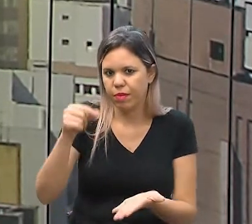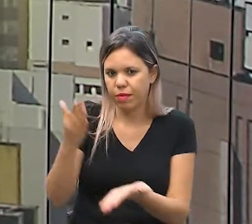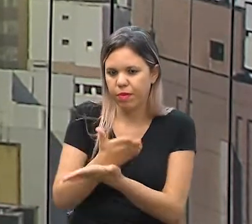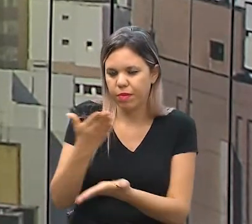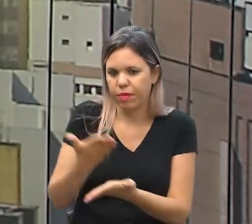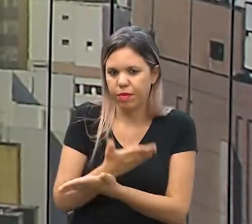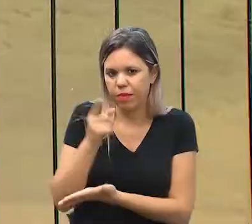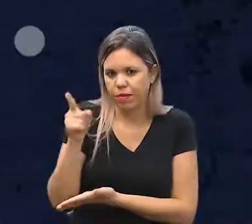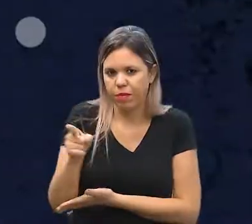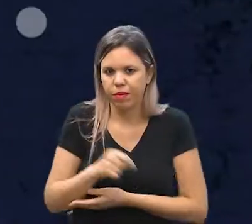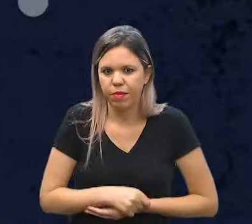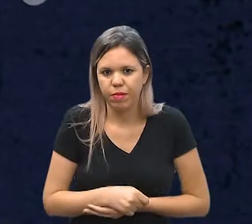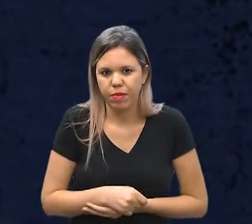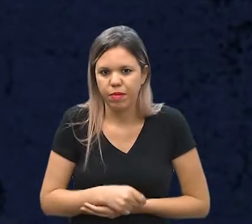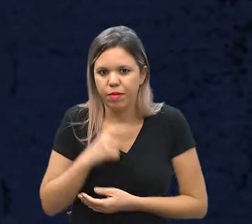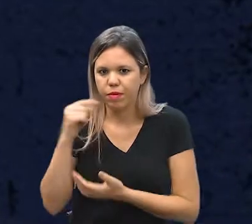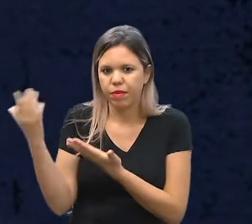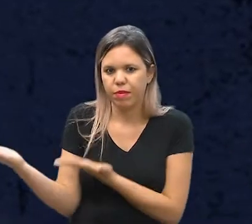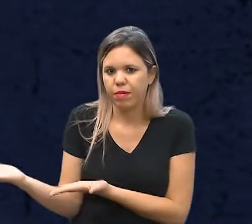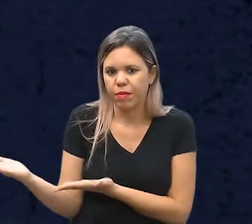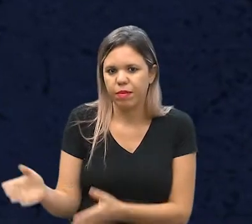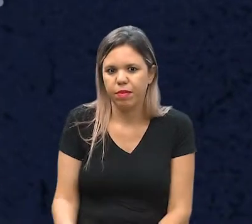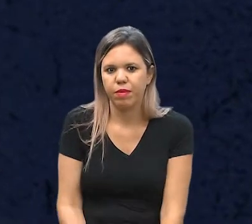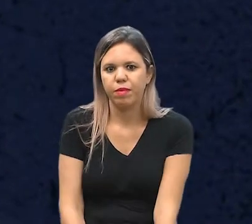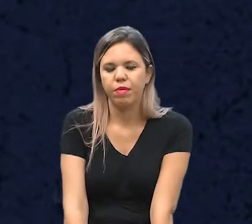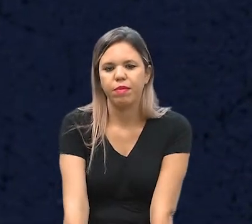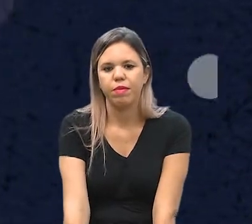preferido? Ninguém Vira Adulto de Verdade.